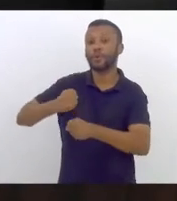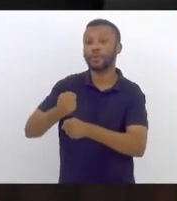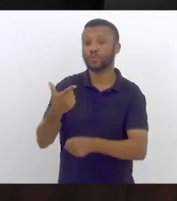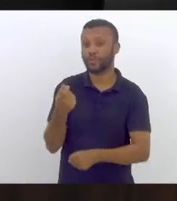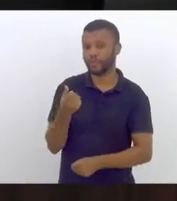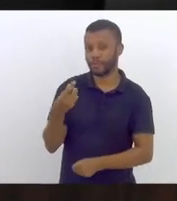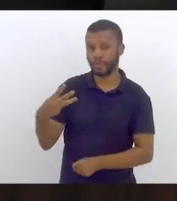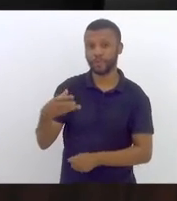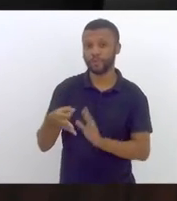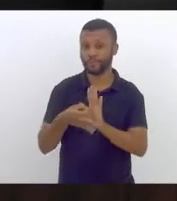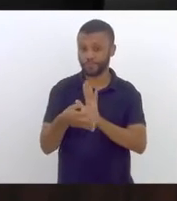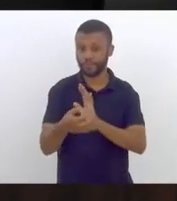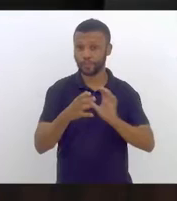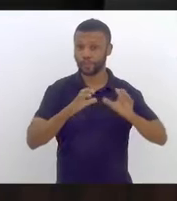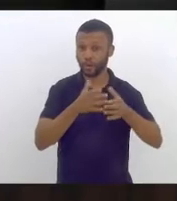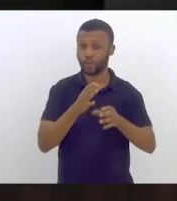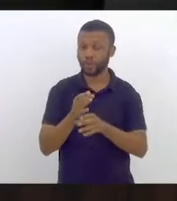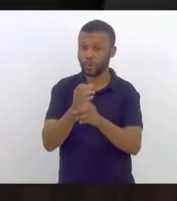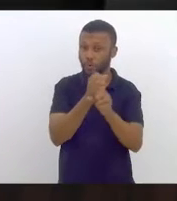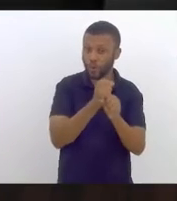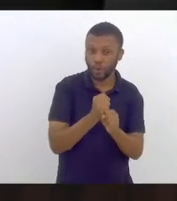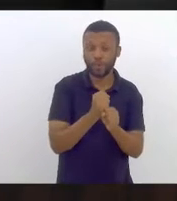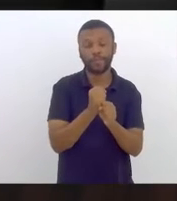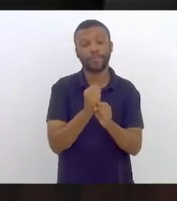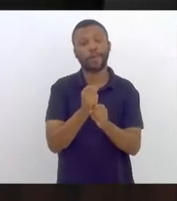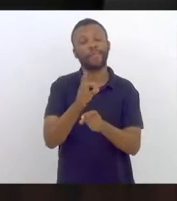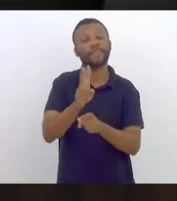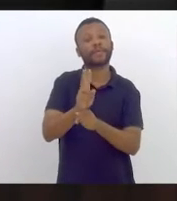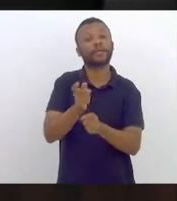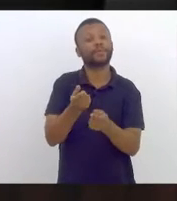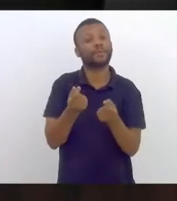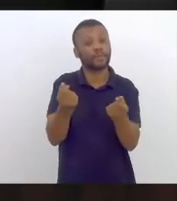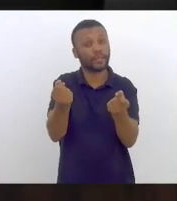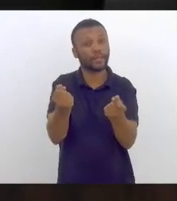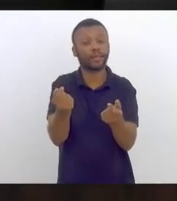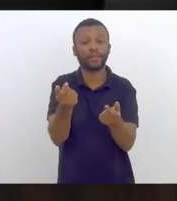Comissão de Orçamento, Finanças, Fiscalização Financeira e Controle, favorável com voto em